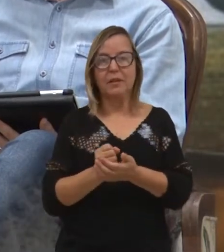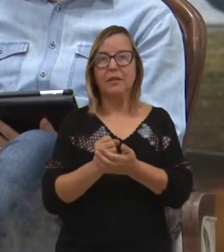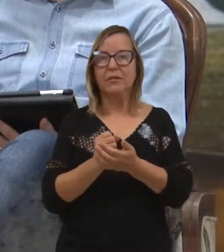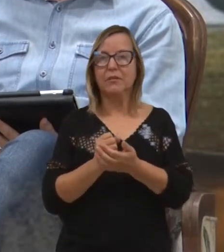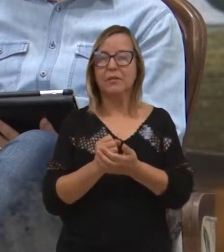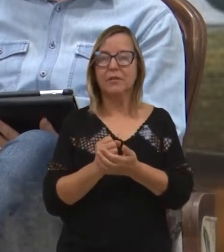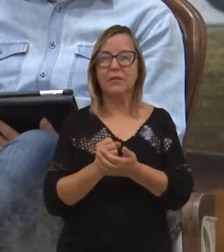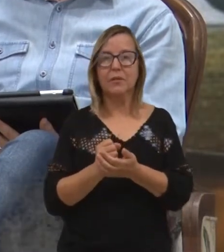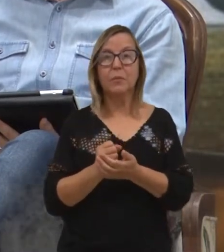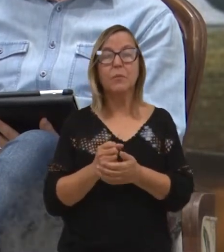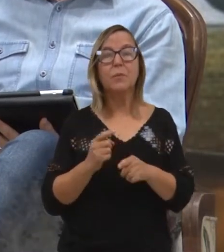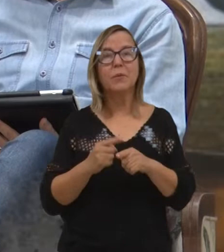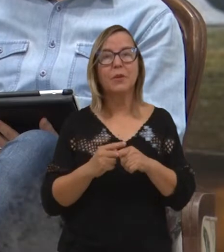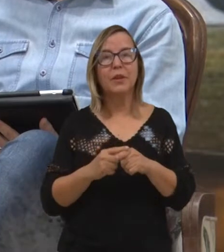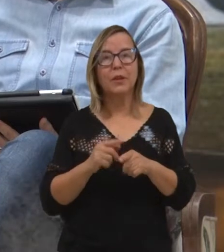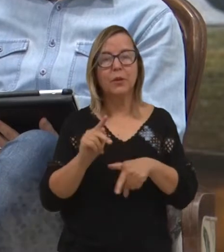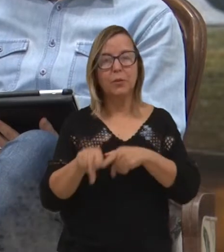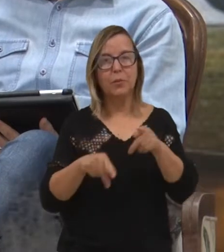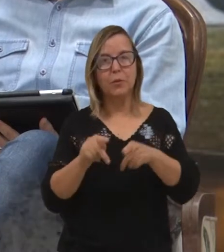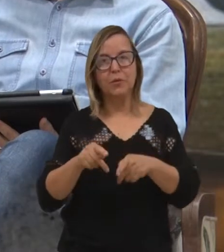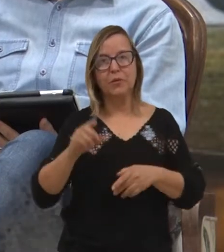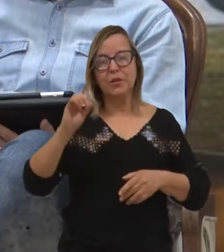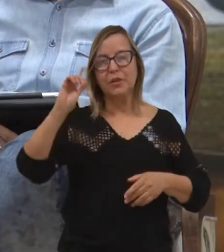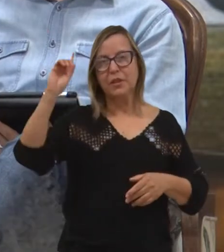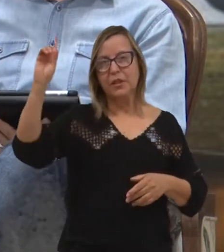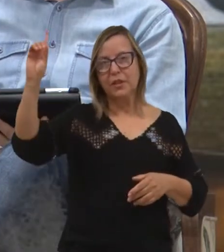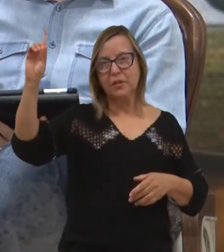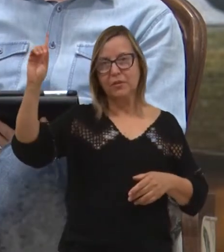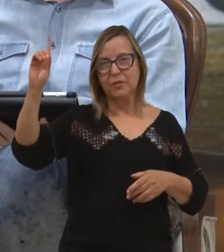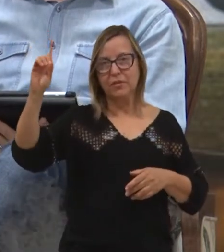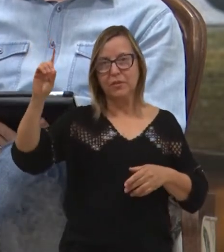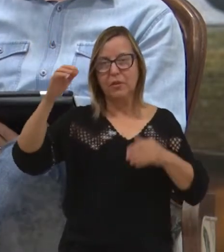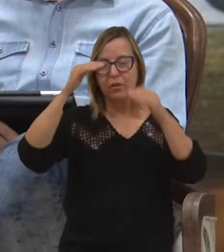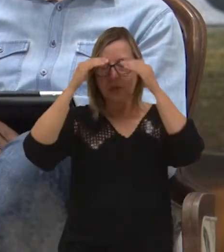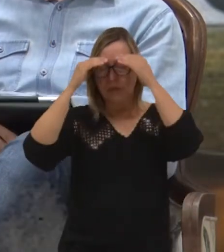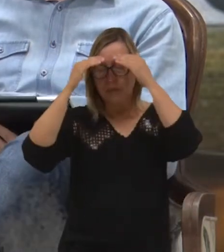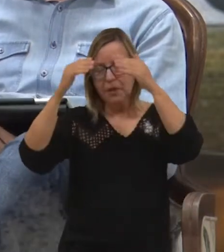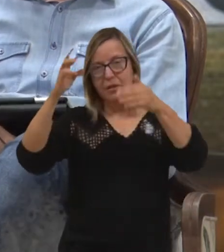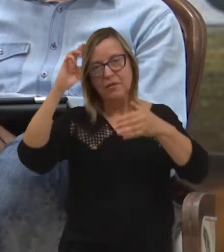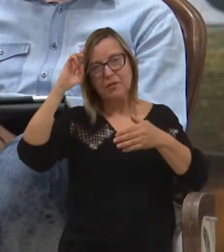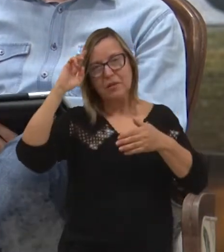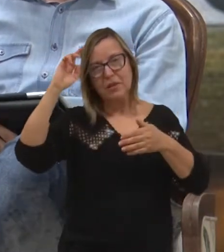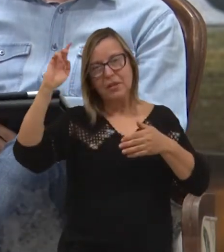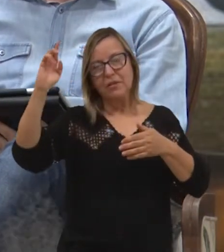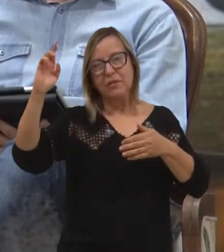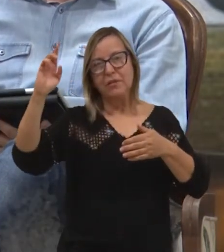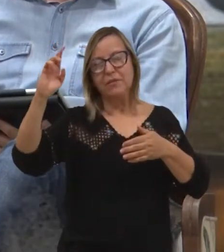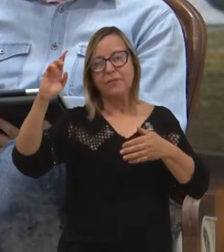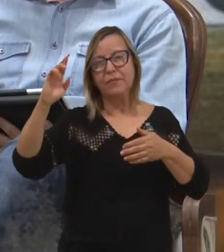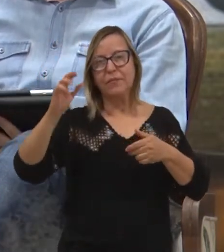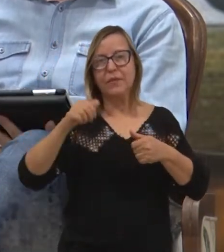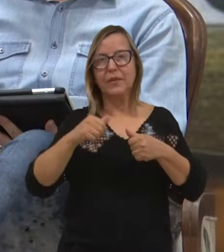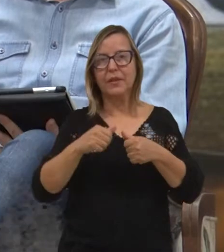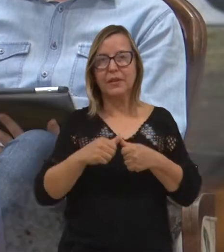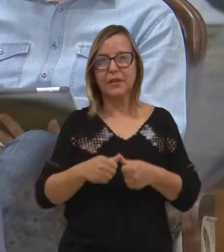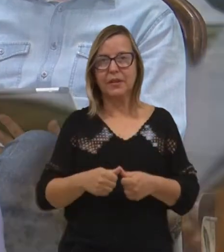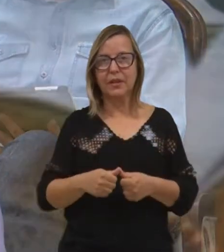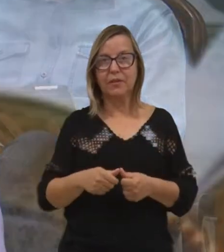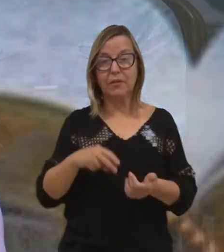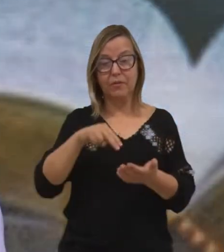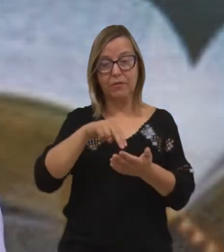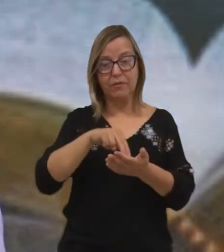o povo de Deus estava submetendo-se a esse senhorio, eles estavam preservando na palavra,